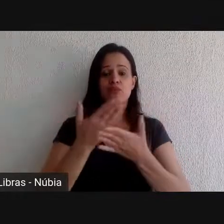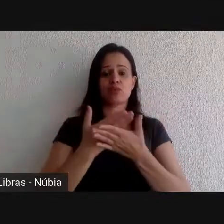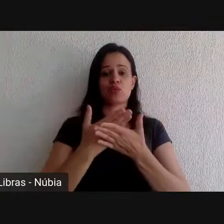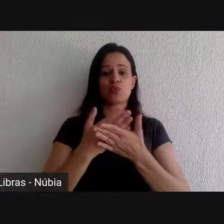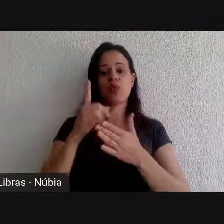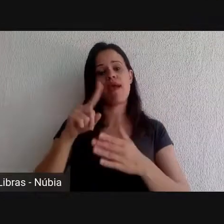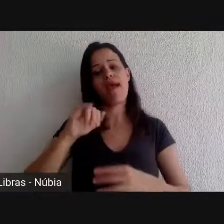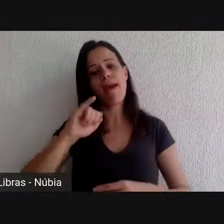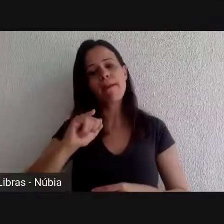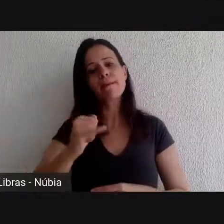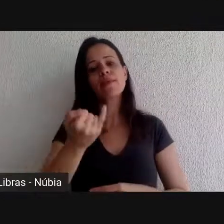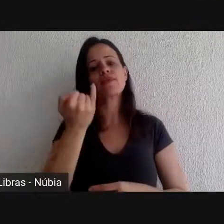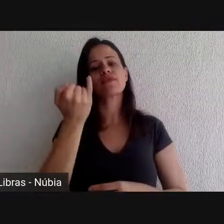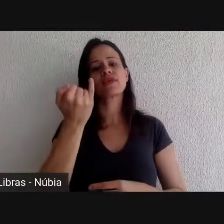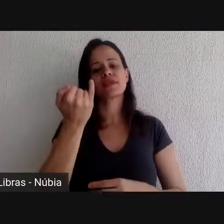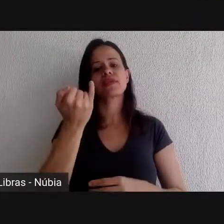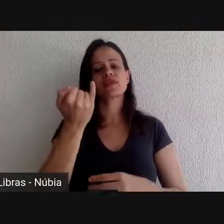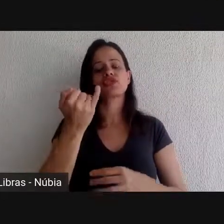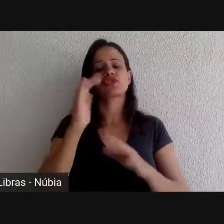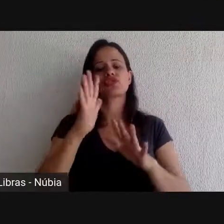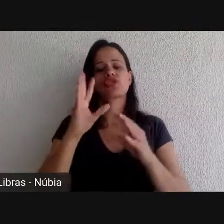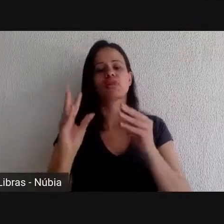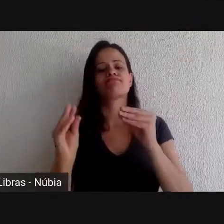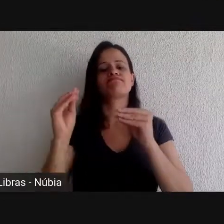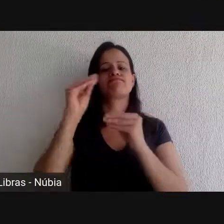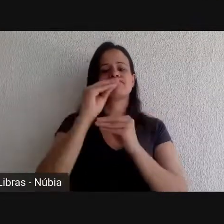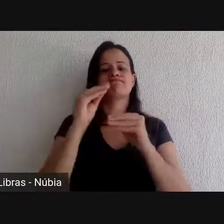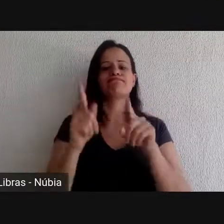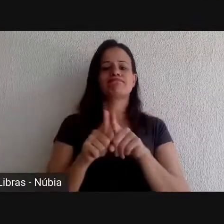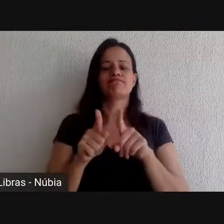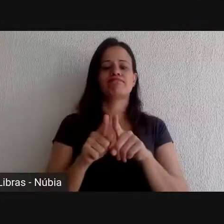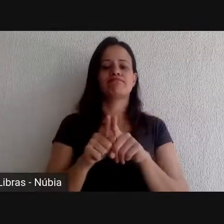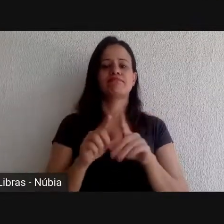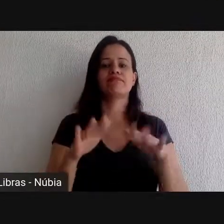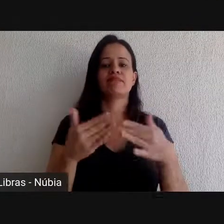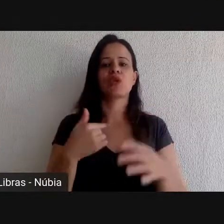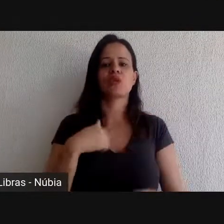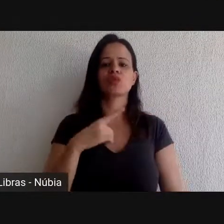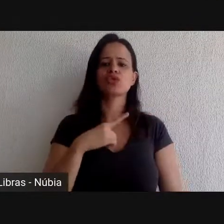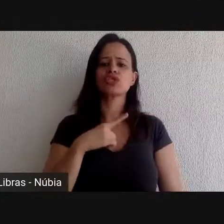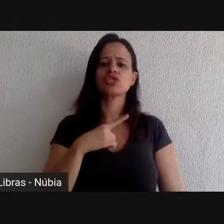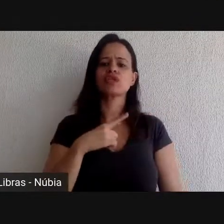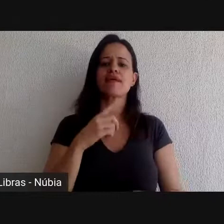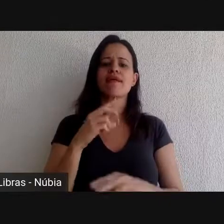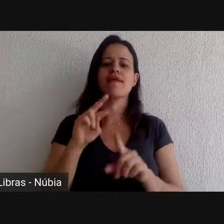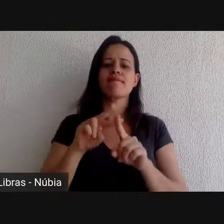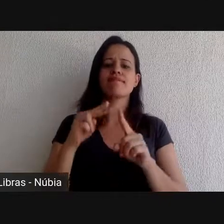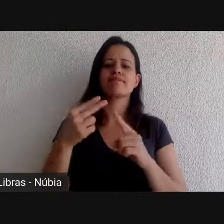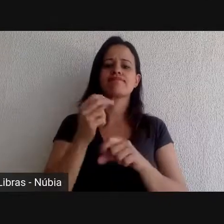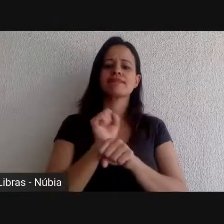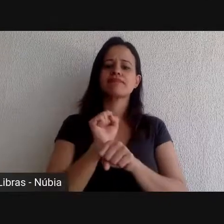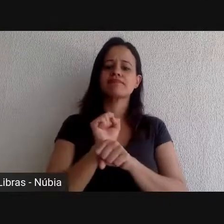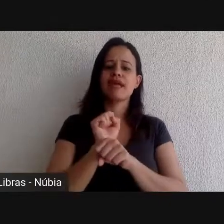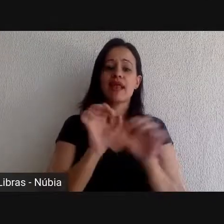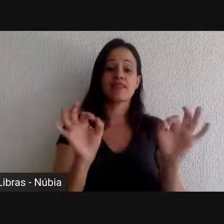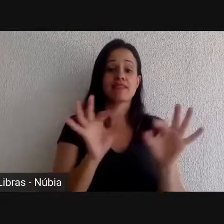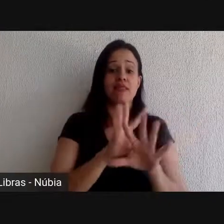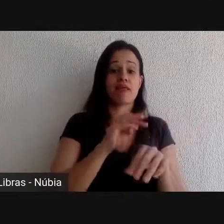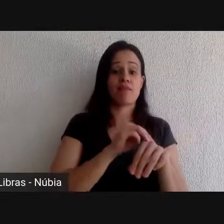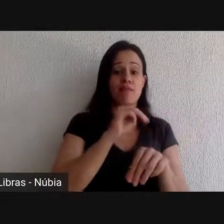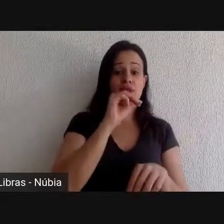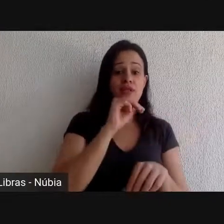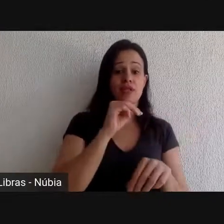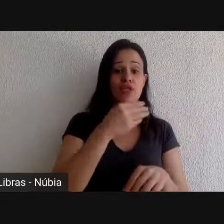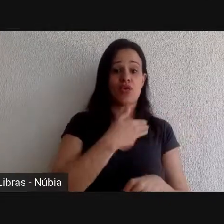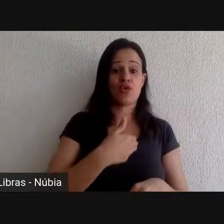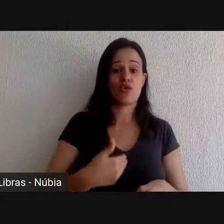aproveitamento, ela se sobrepôs. Então, eu tinha a perspectiva de ter terminado o mestrado no início desse